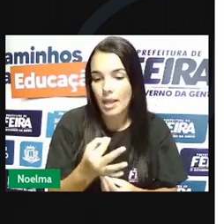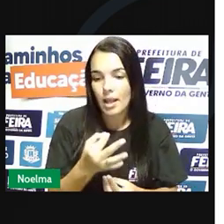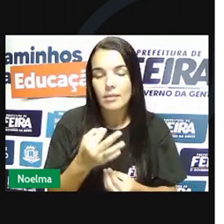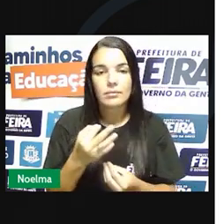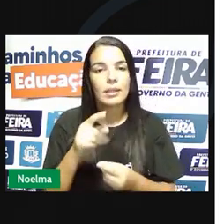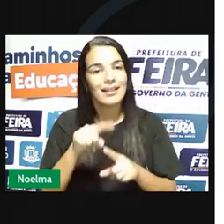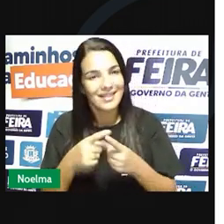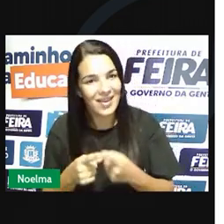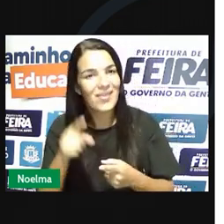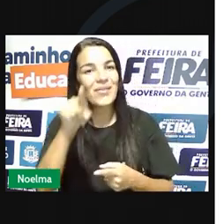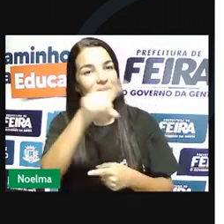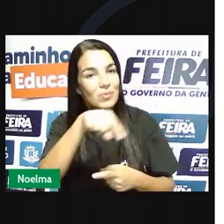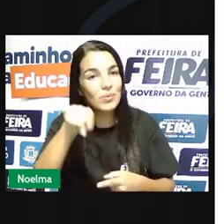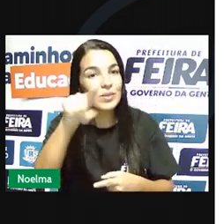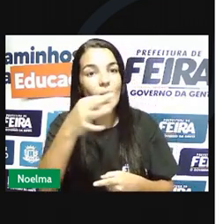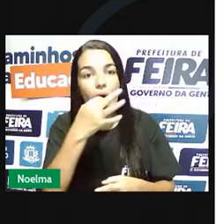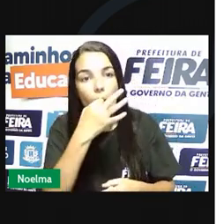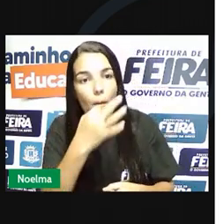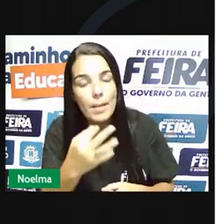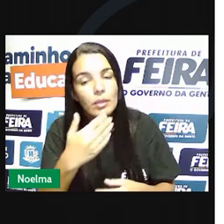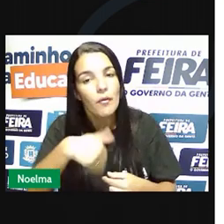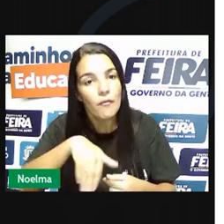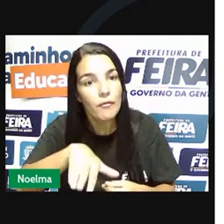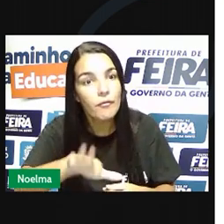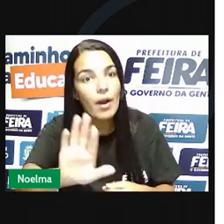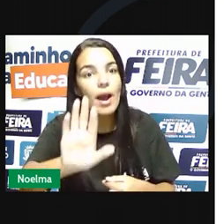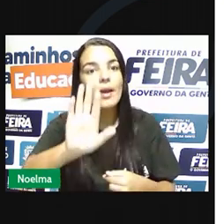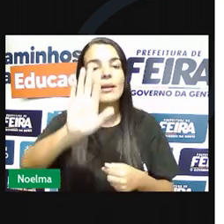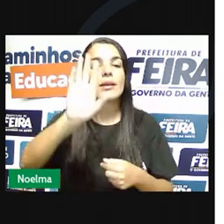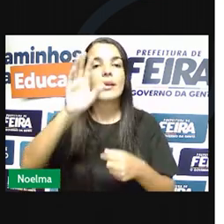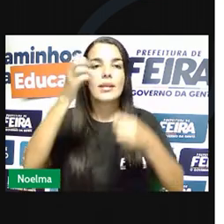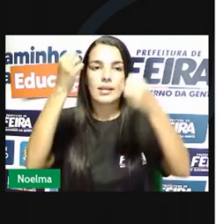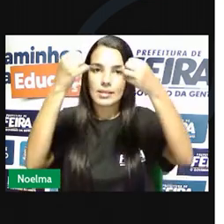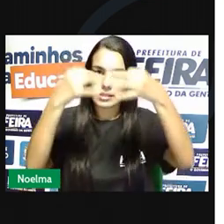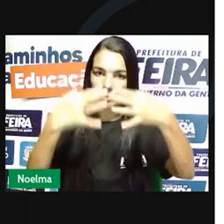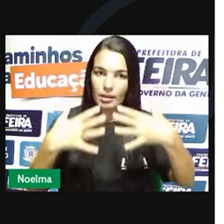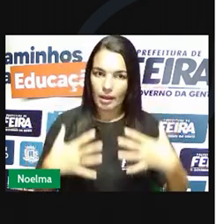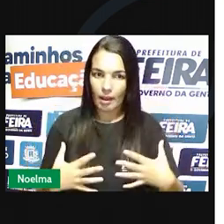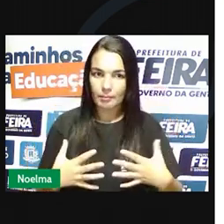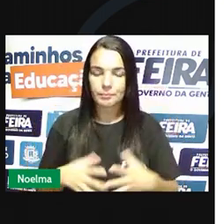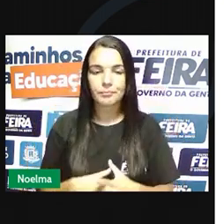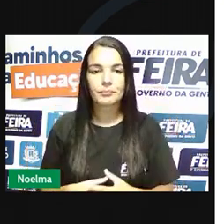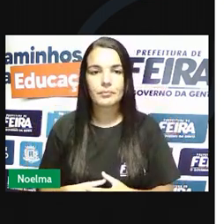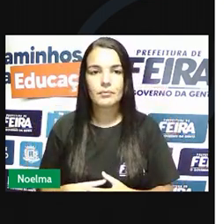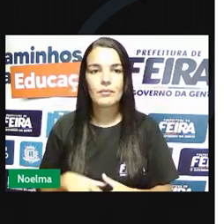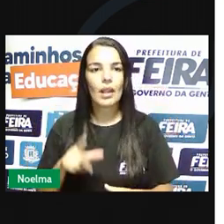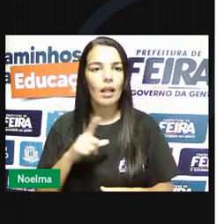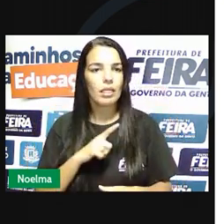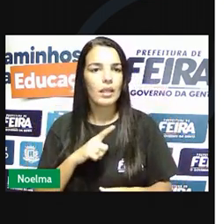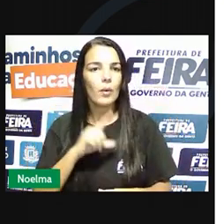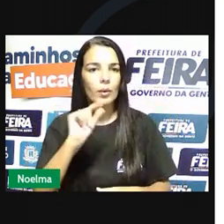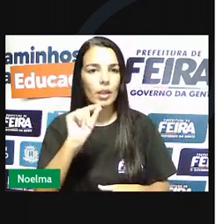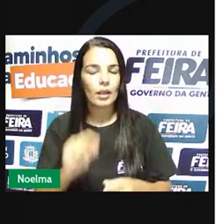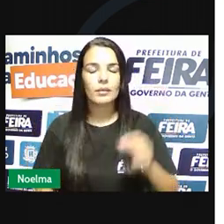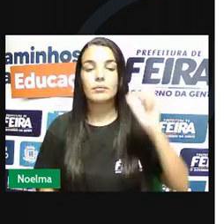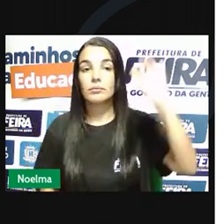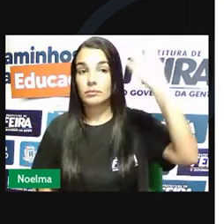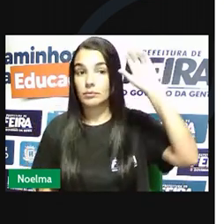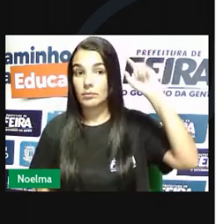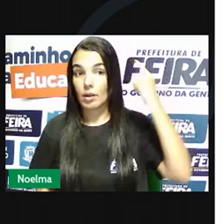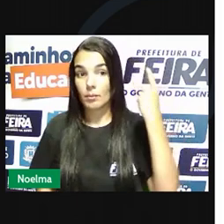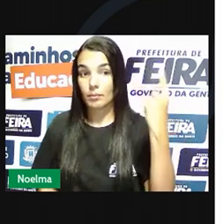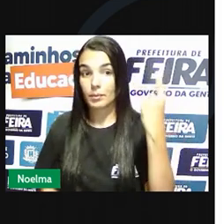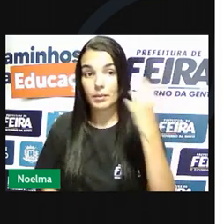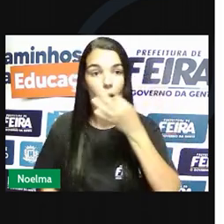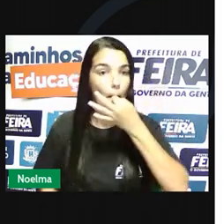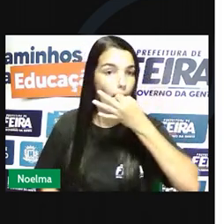os seus argumentos que vão dar essa validade ao seu ponto de vista. Uma coisa, então, é a opinião, que é opinião igual a ponto de